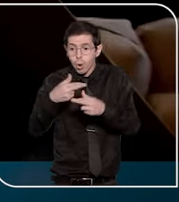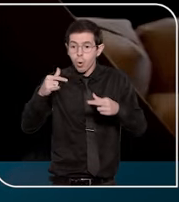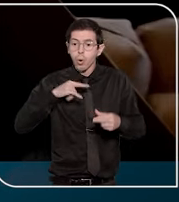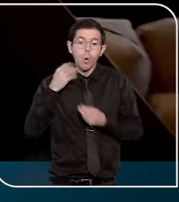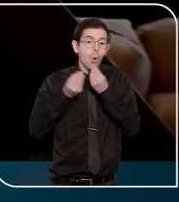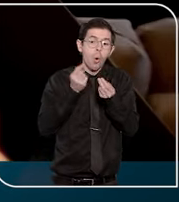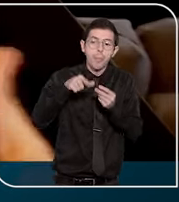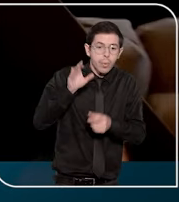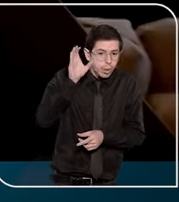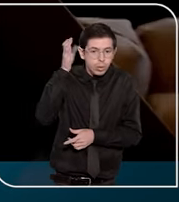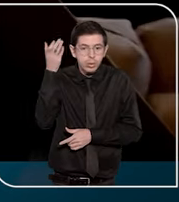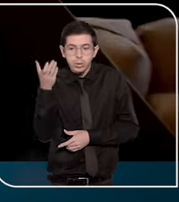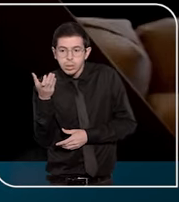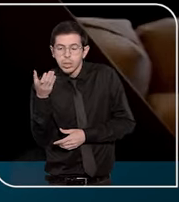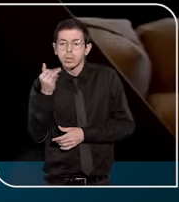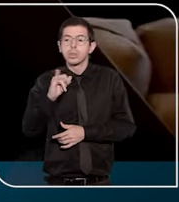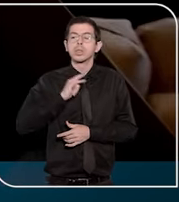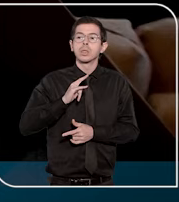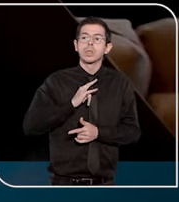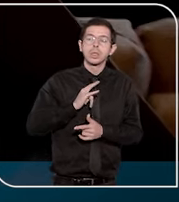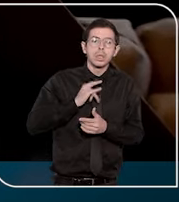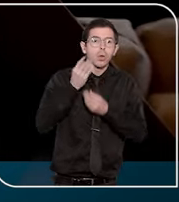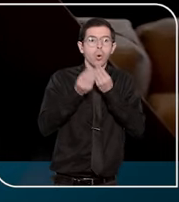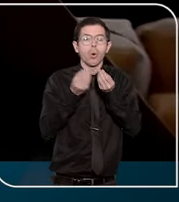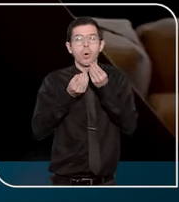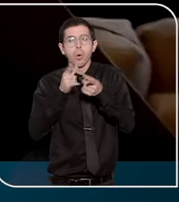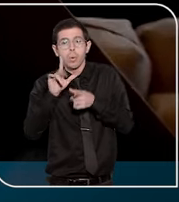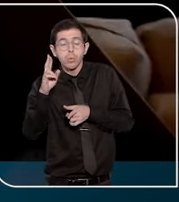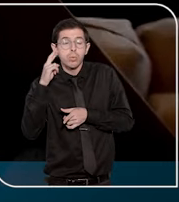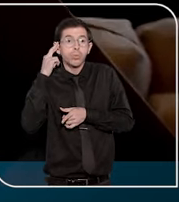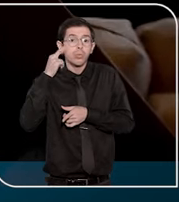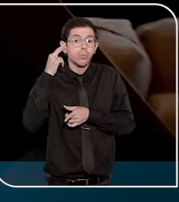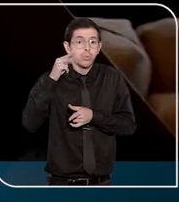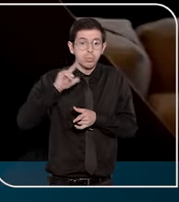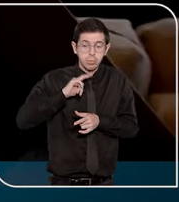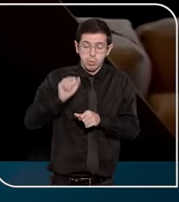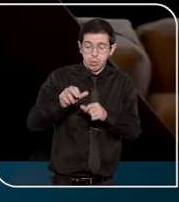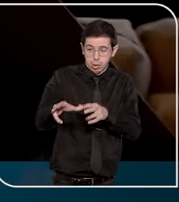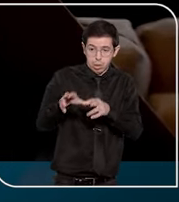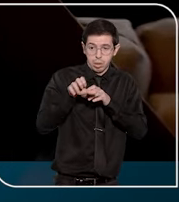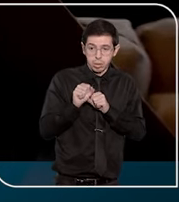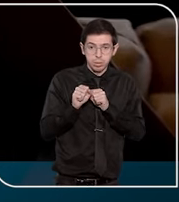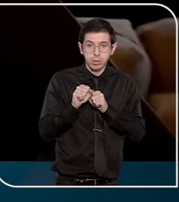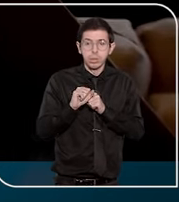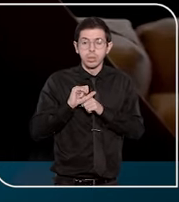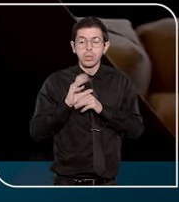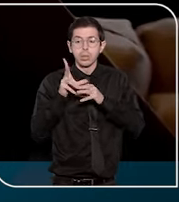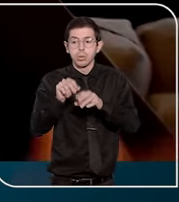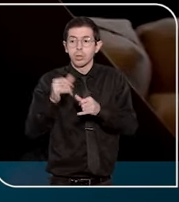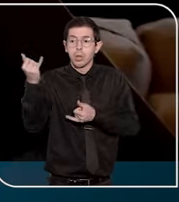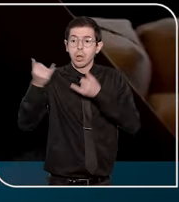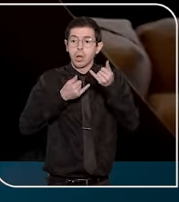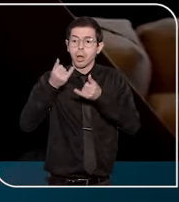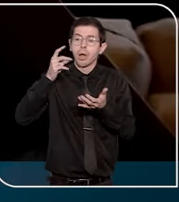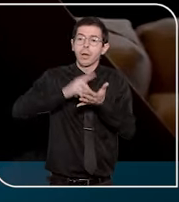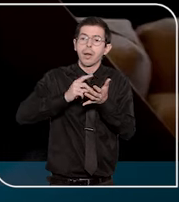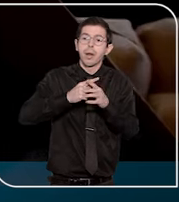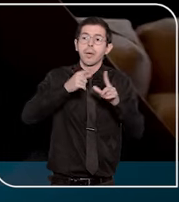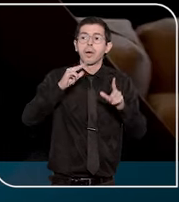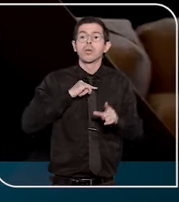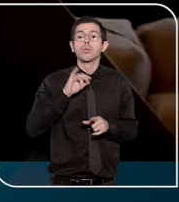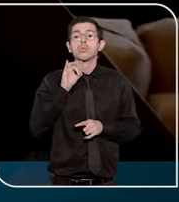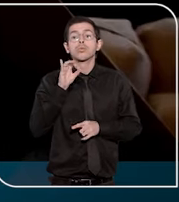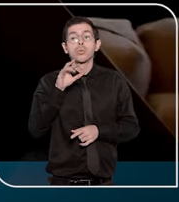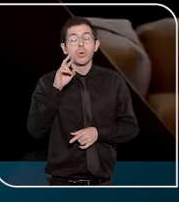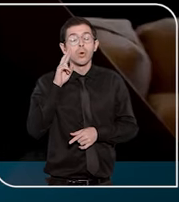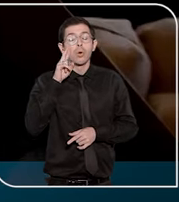estamos julgando, se há medidas de racionalização que possam ser adotadas. Então, tudo que o Diogo falou é verdade, são os dados que nos norteiam, mas eu apenas